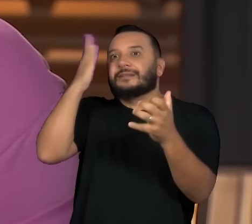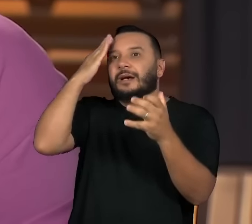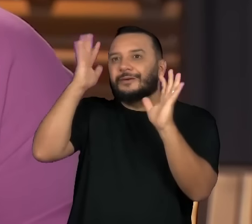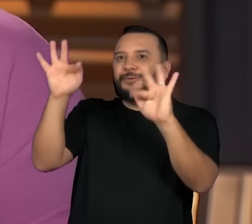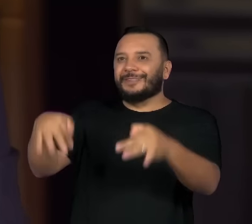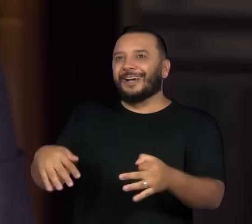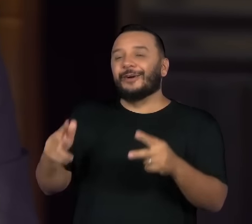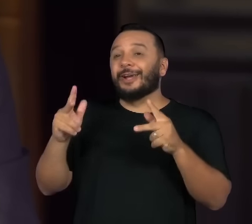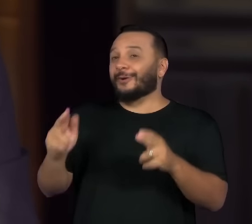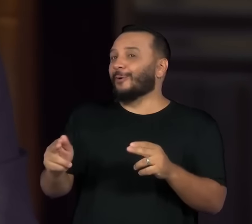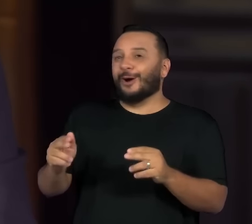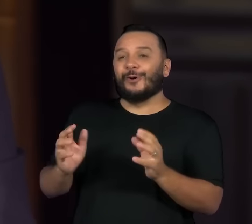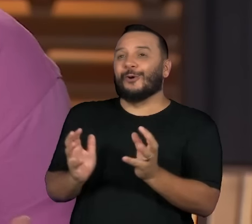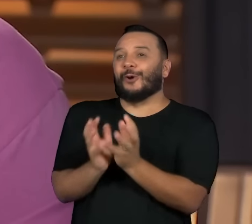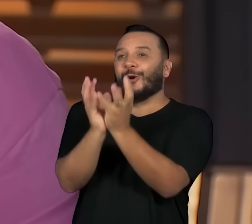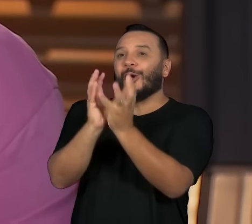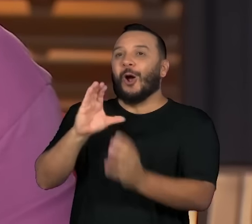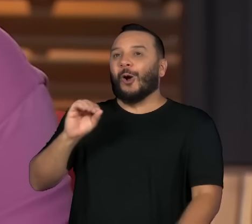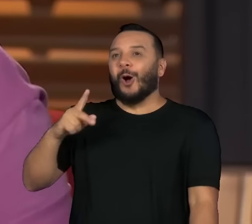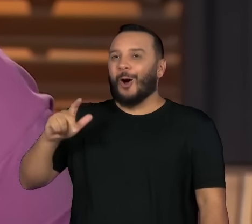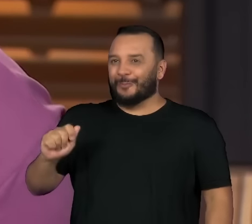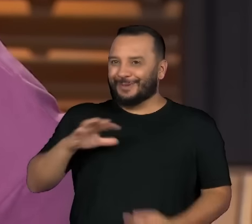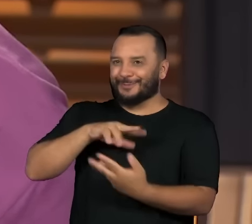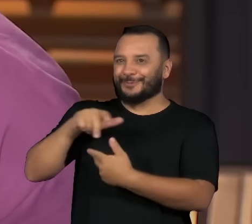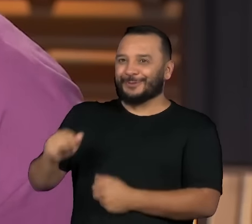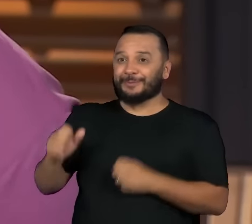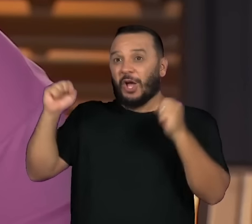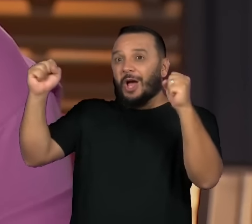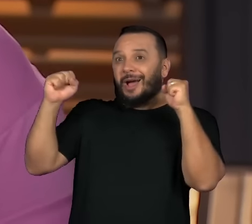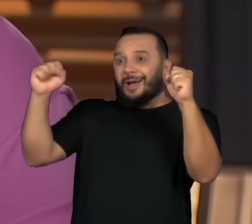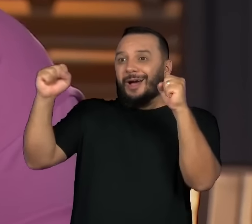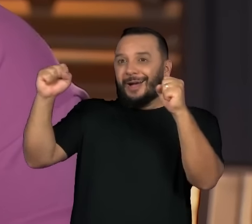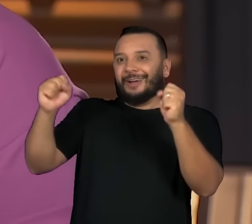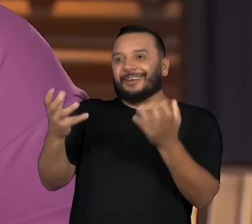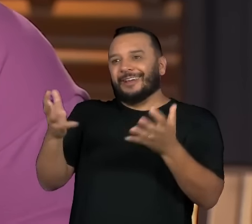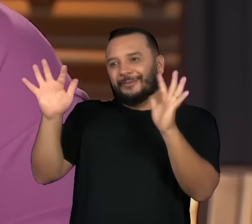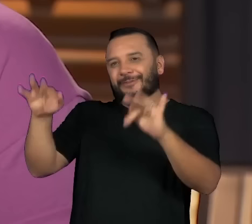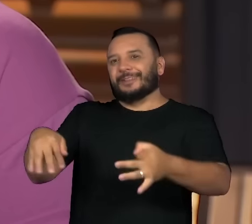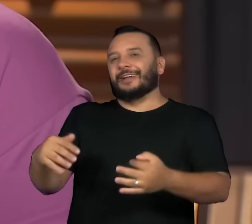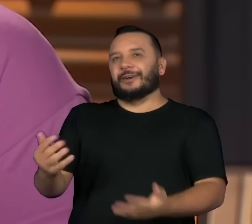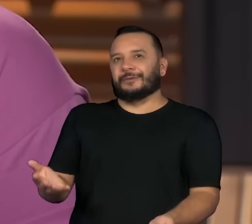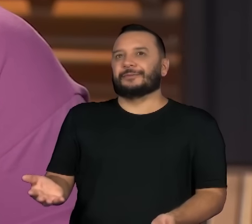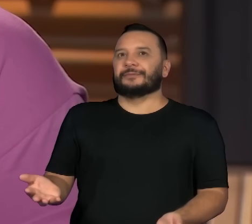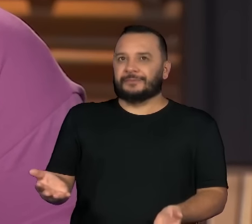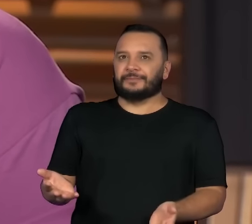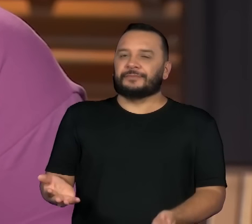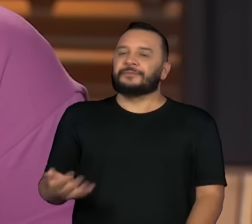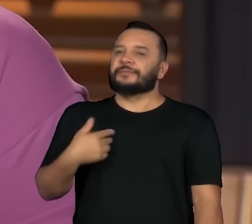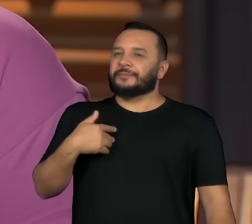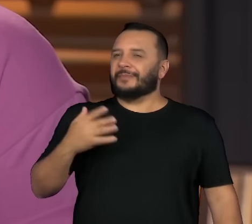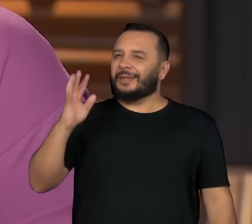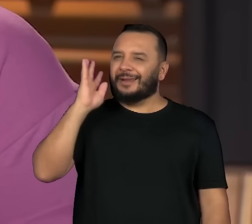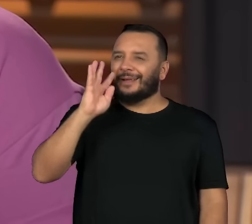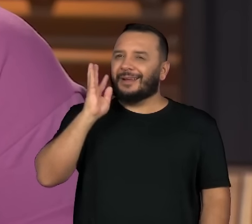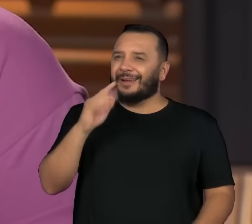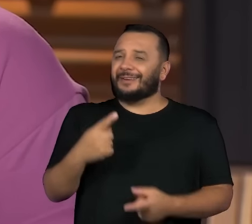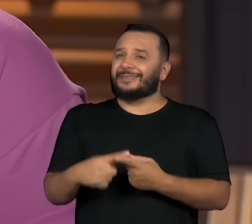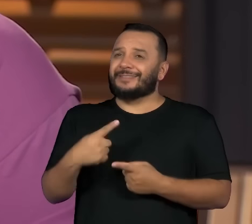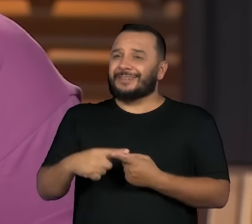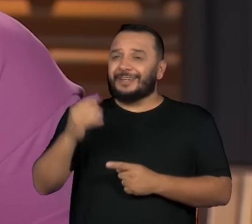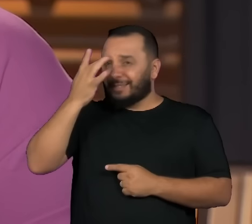Copa. Sei. Uma Copa gay acontecendo. Claro. Doido. Mas foi muito legal porque as pessoas